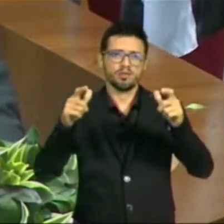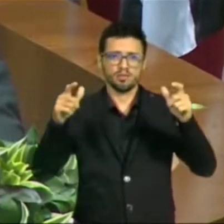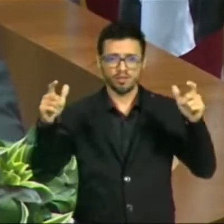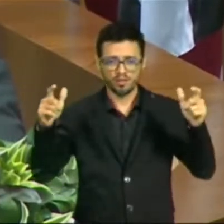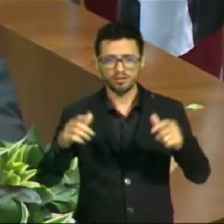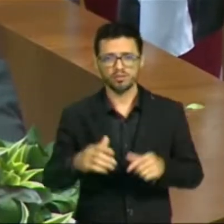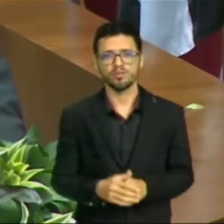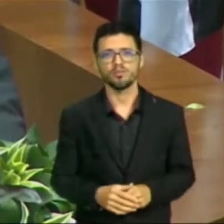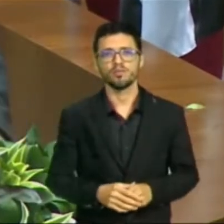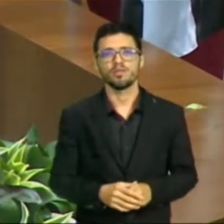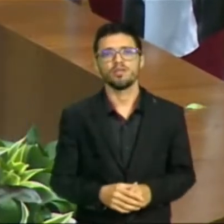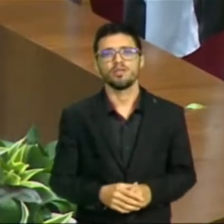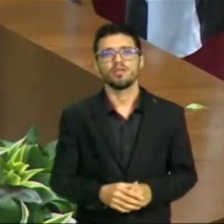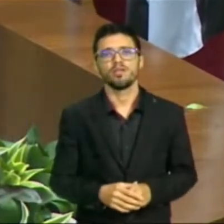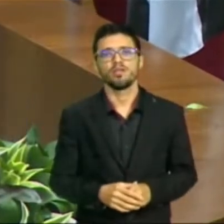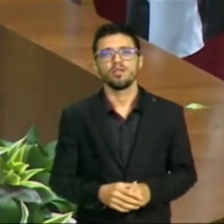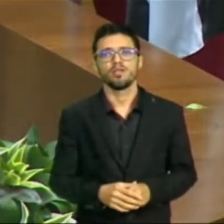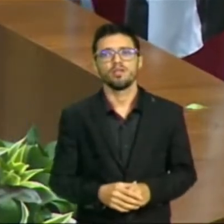índice